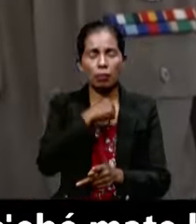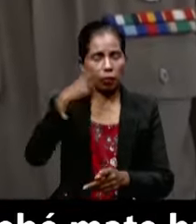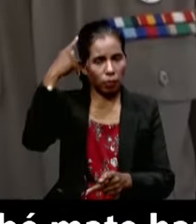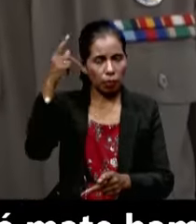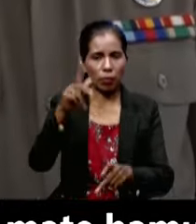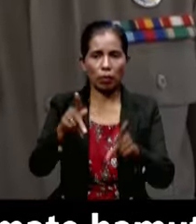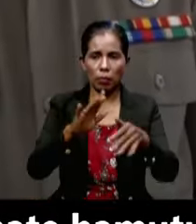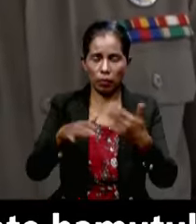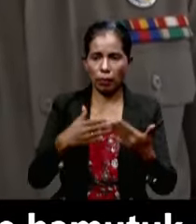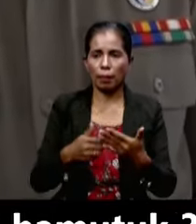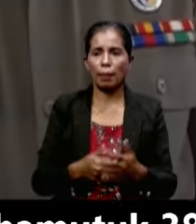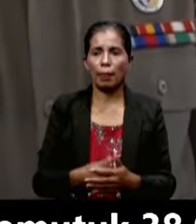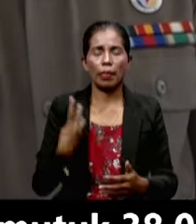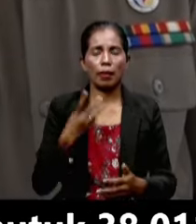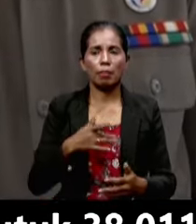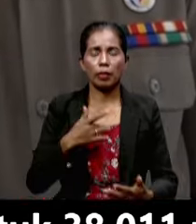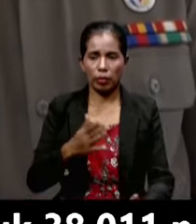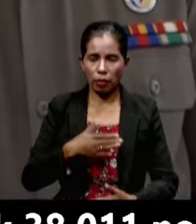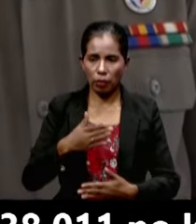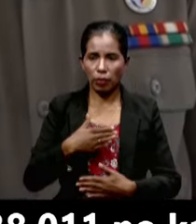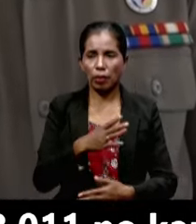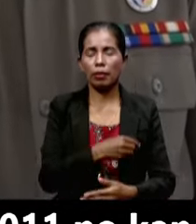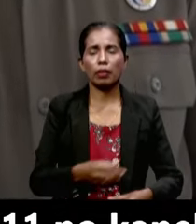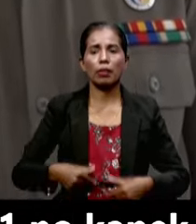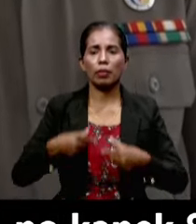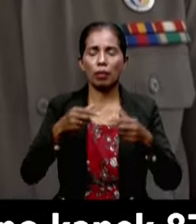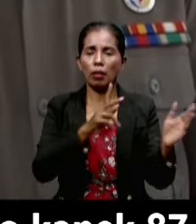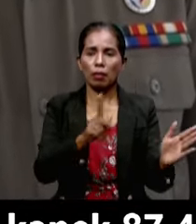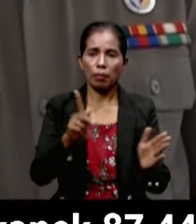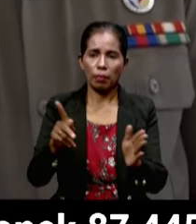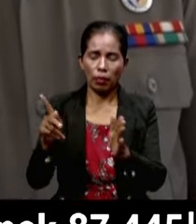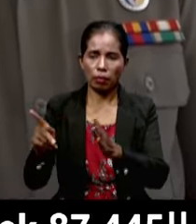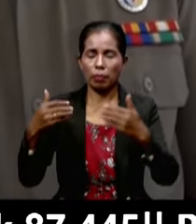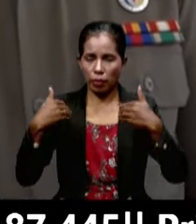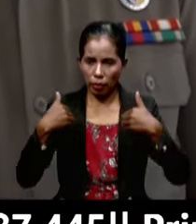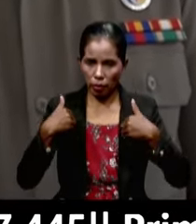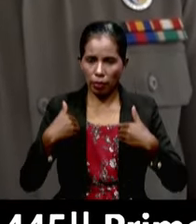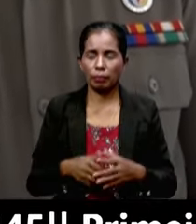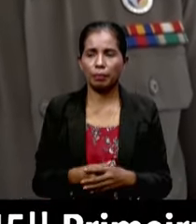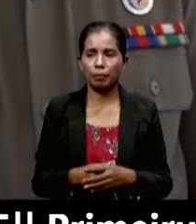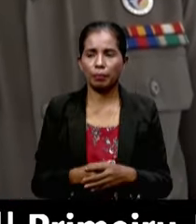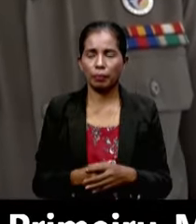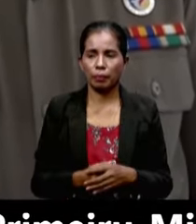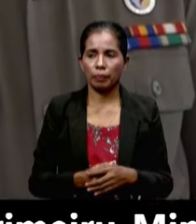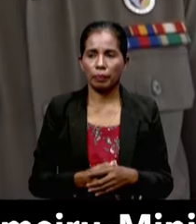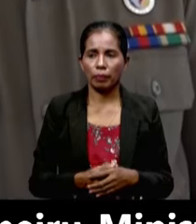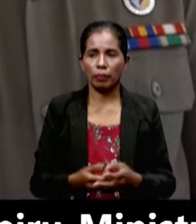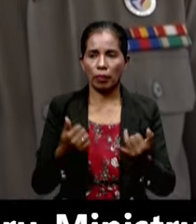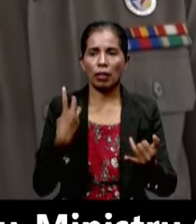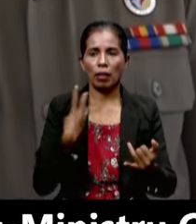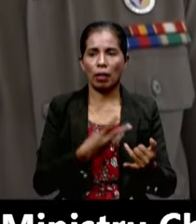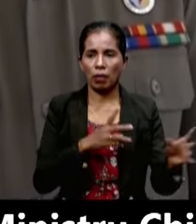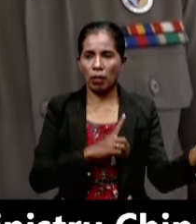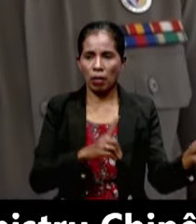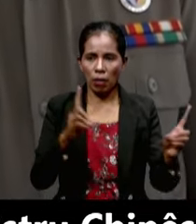Foi na apreciação da plano nem vem a cair e. Iranema que se